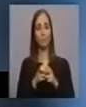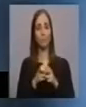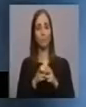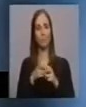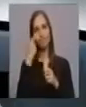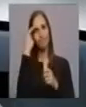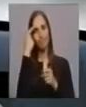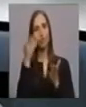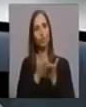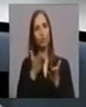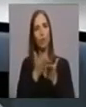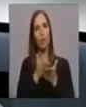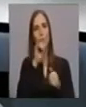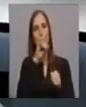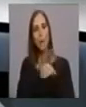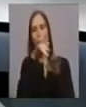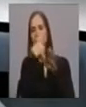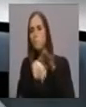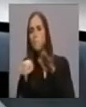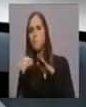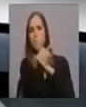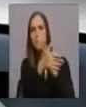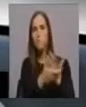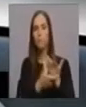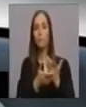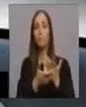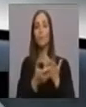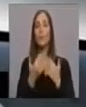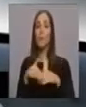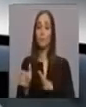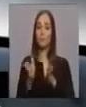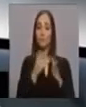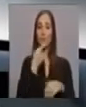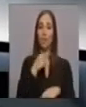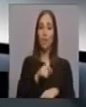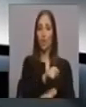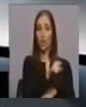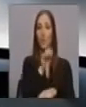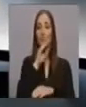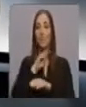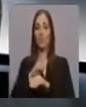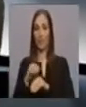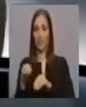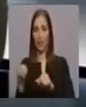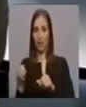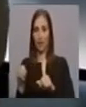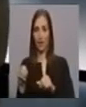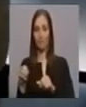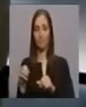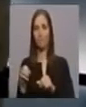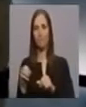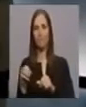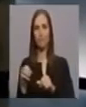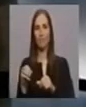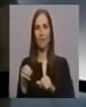oceano e no entanto nos rios e nos solos e não tem despertado